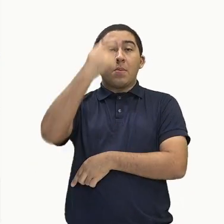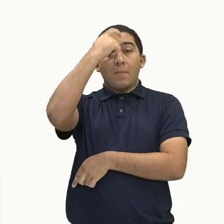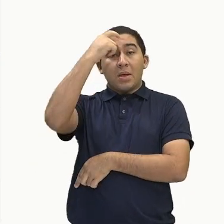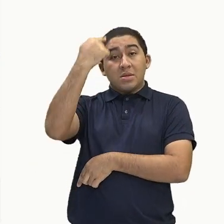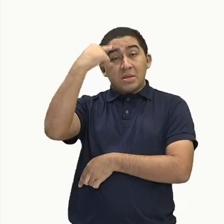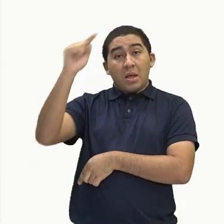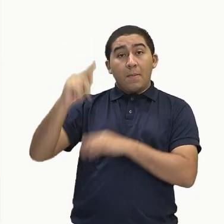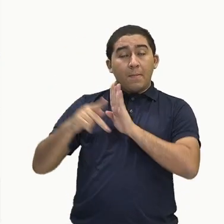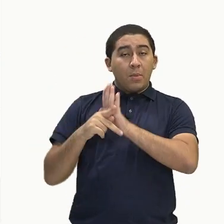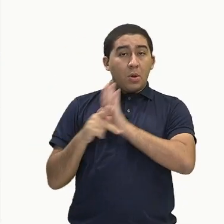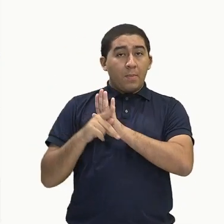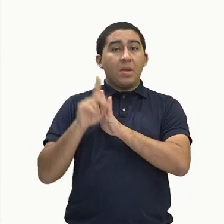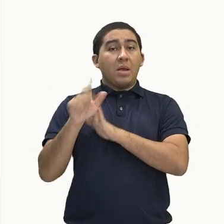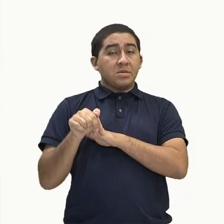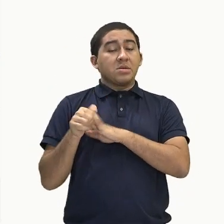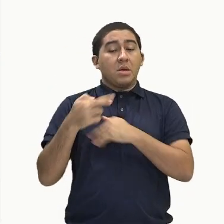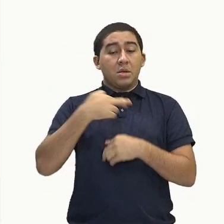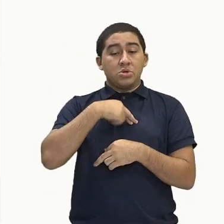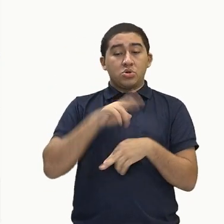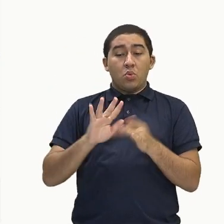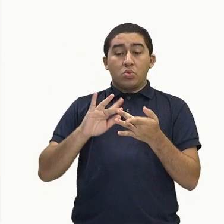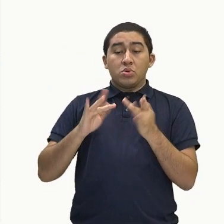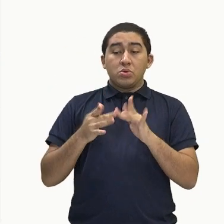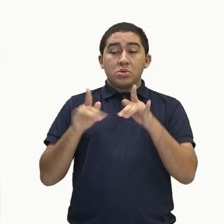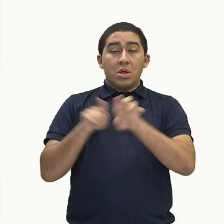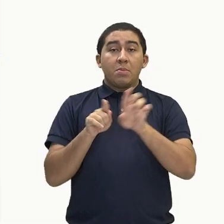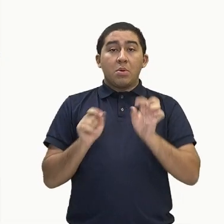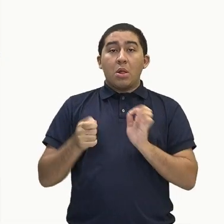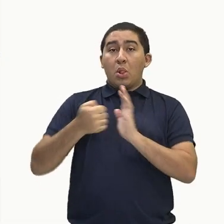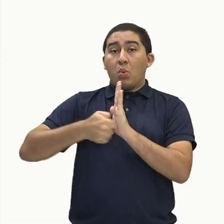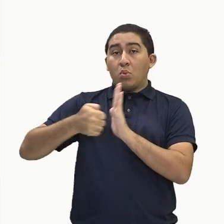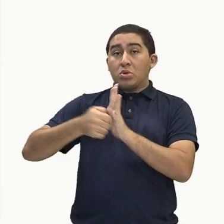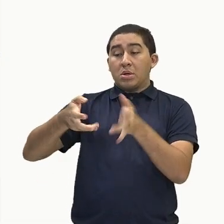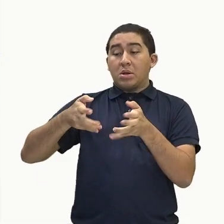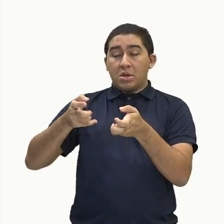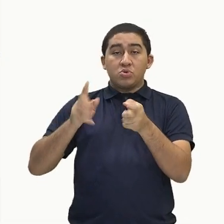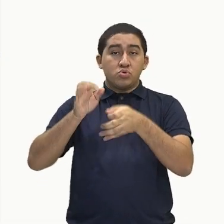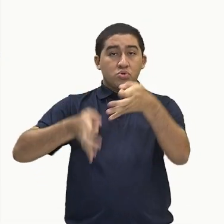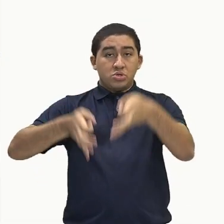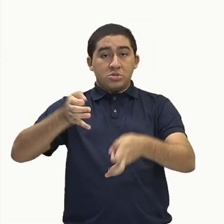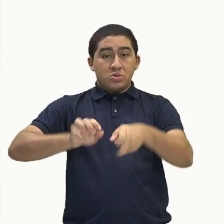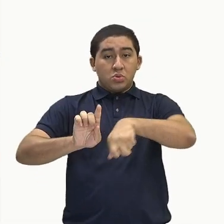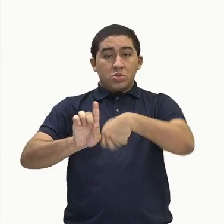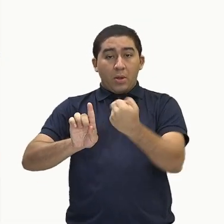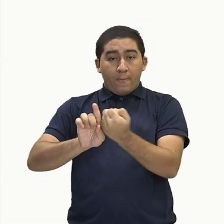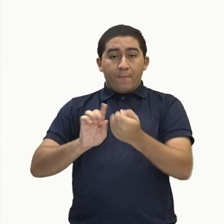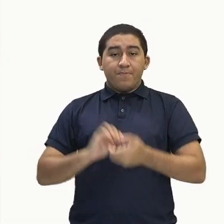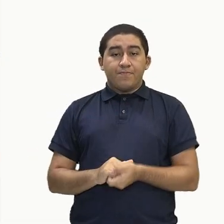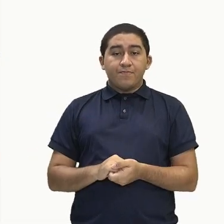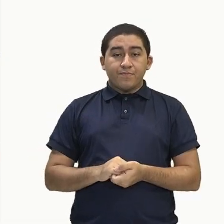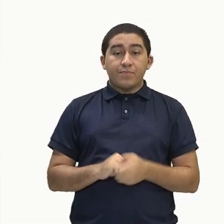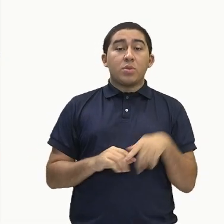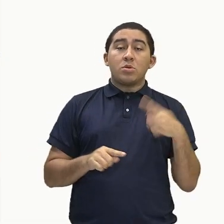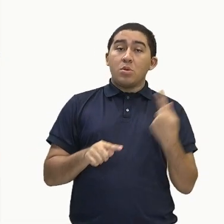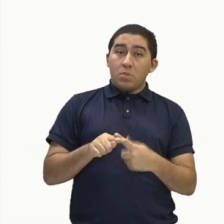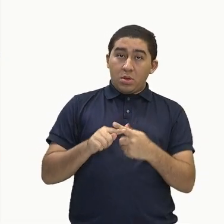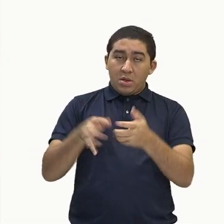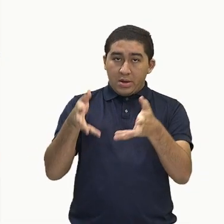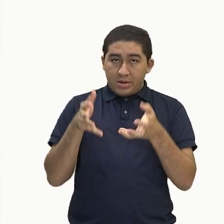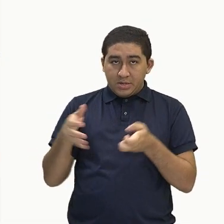messianismo, misturado à luta por justiça social. Como motivo, temos disputa por